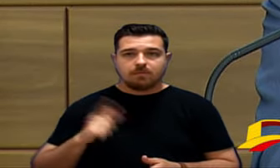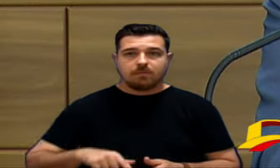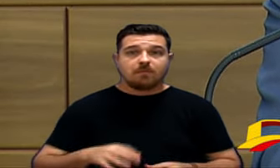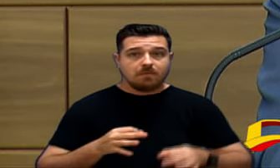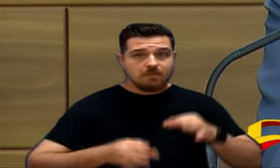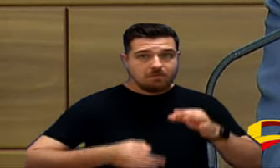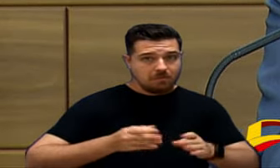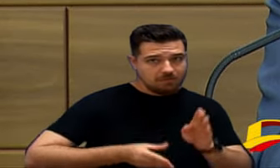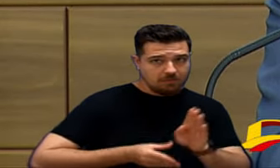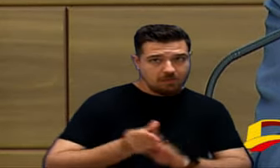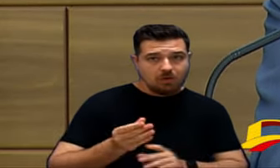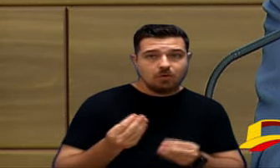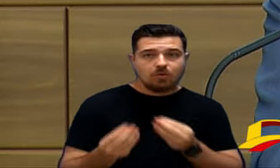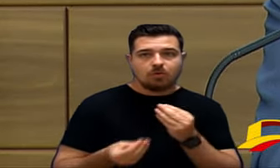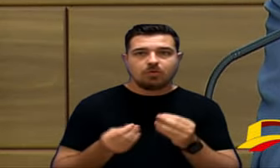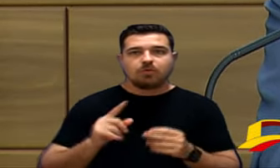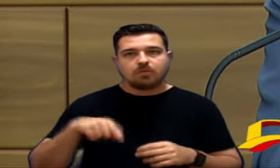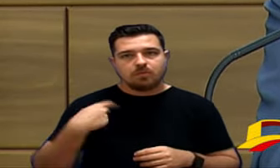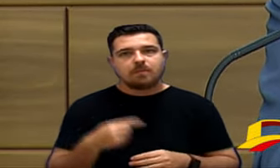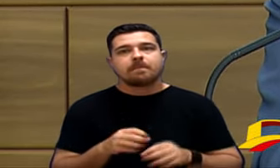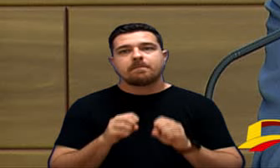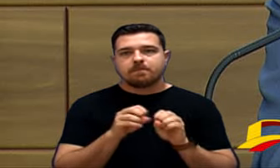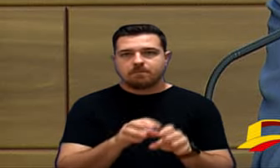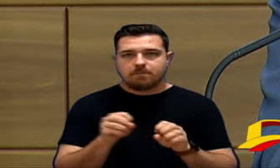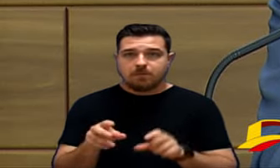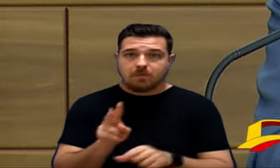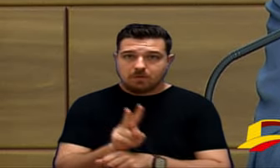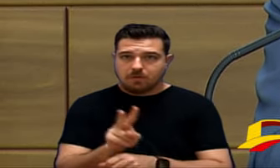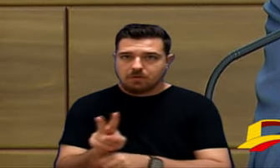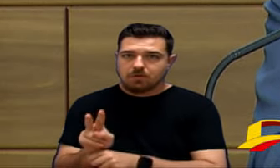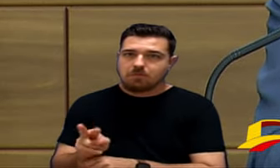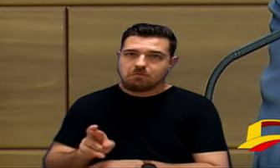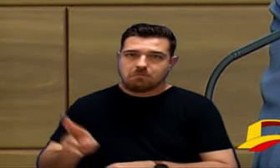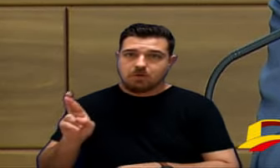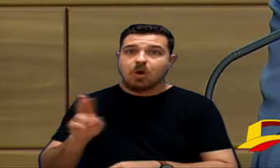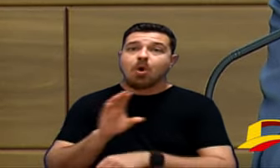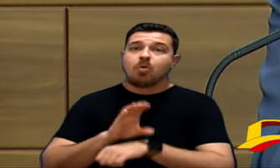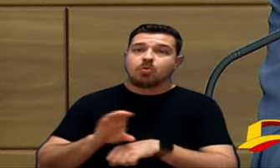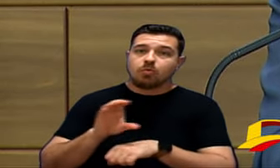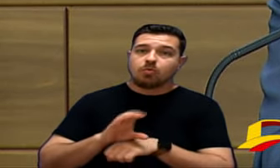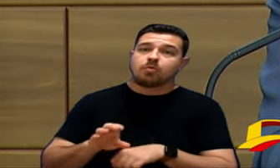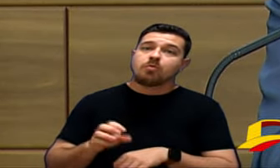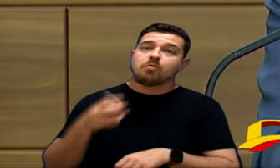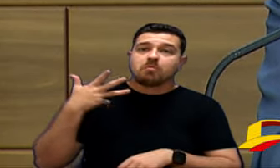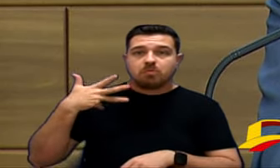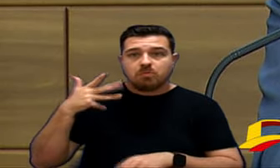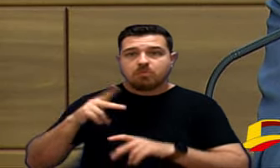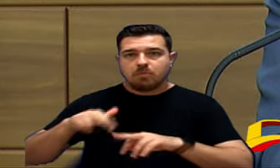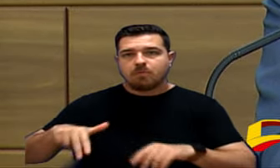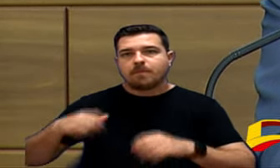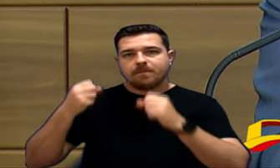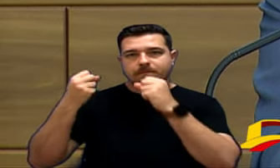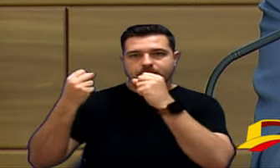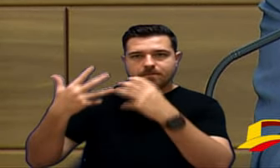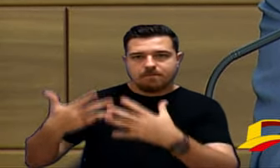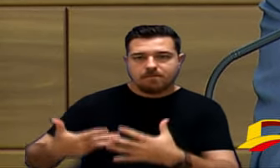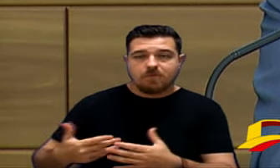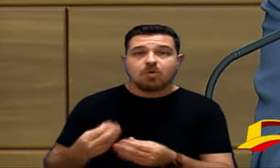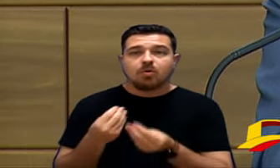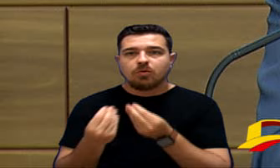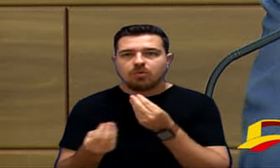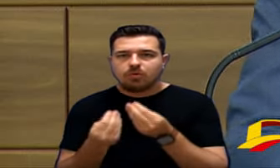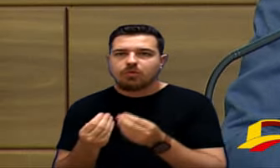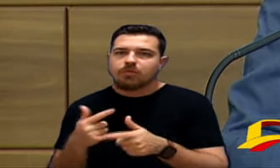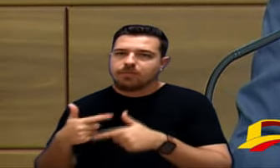foi nesse sentido a gente tem dado até orientações pros fiscalizadores fizemos um curso palestra pros fiscalizadores orientando eles Nesse